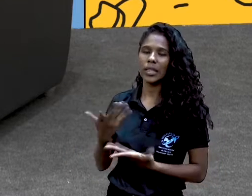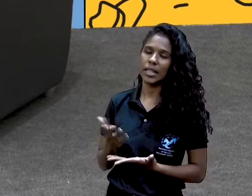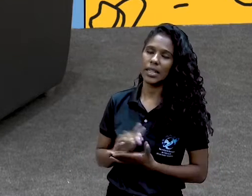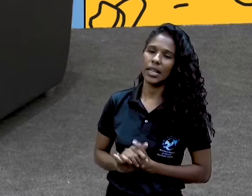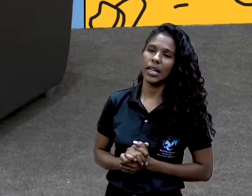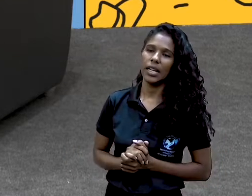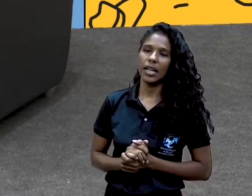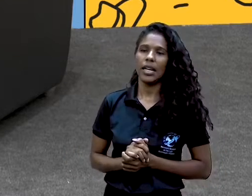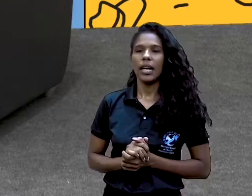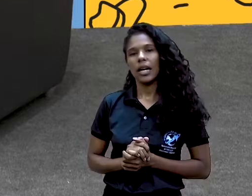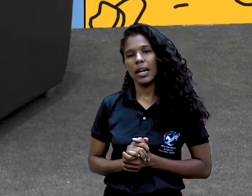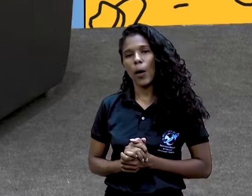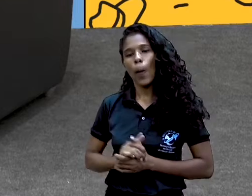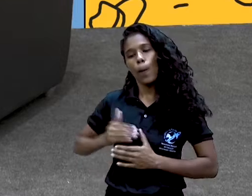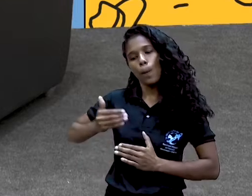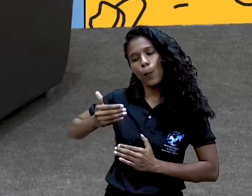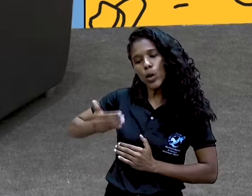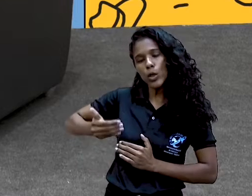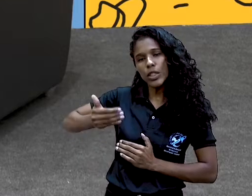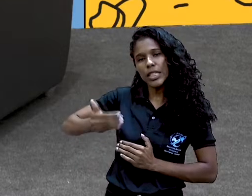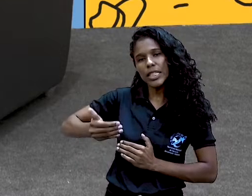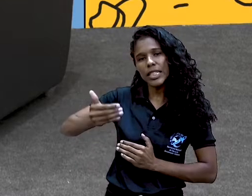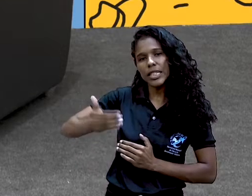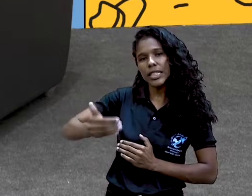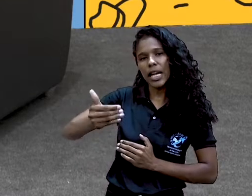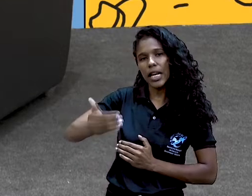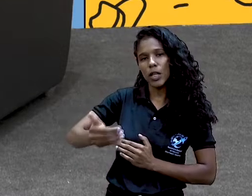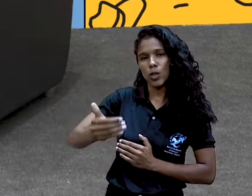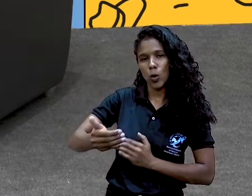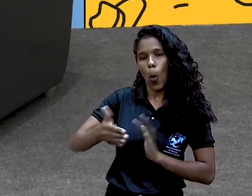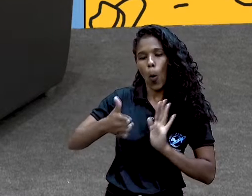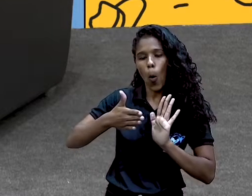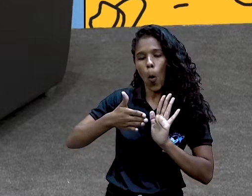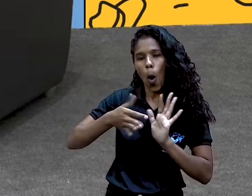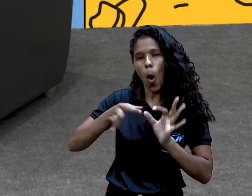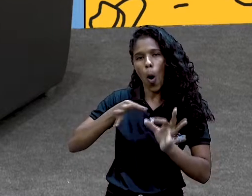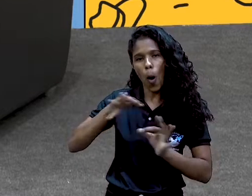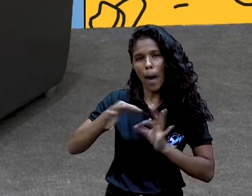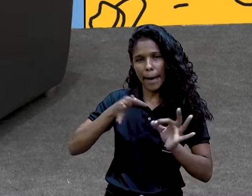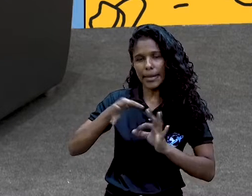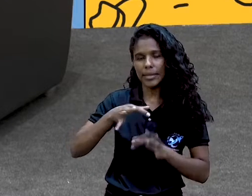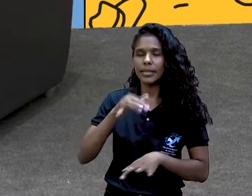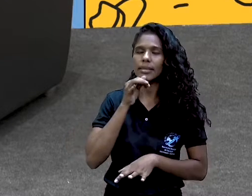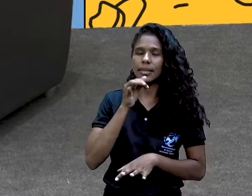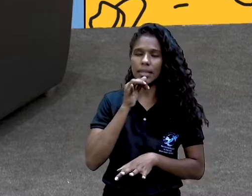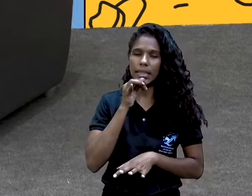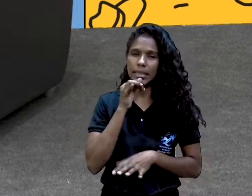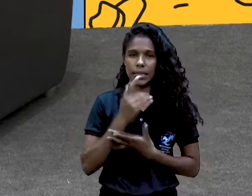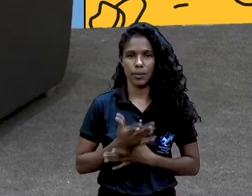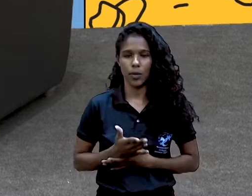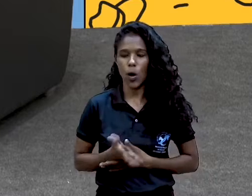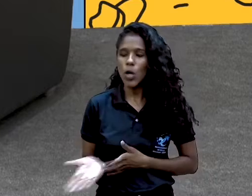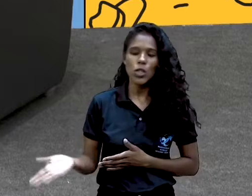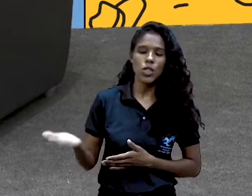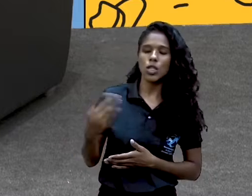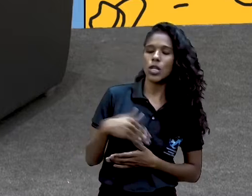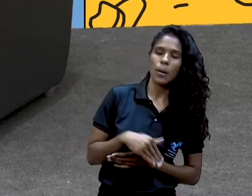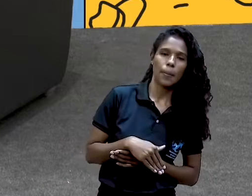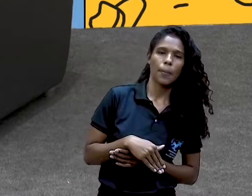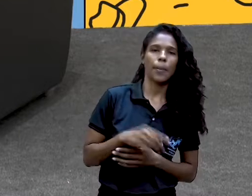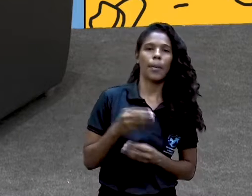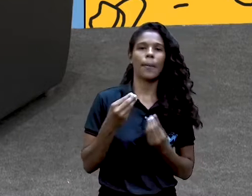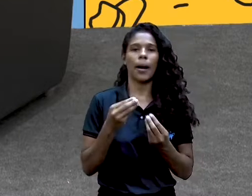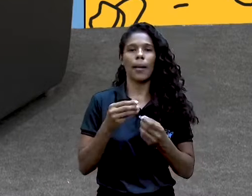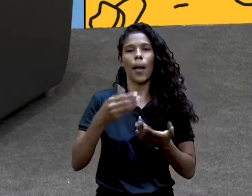é a primeira etapa? É colocar os ingredientes na mesa? E a segunda é misturar todos eles, não é? E aí,